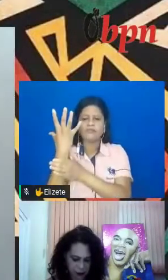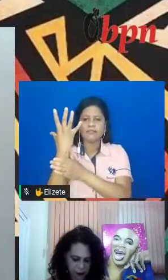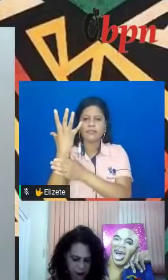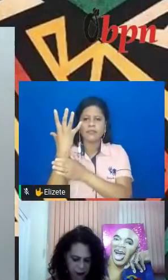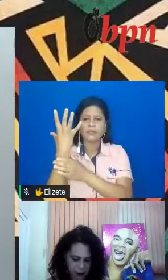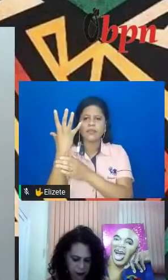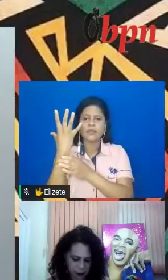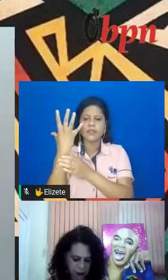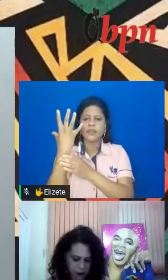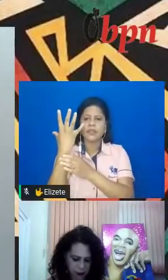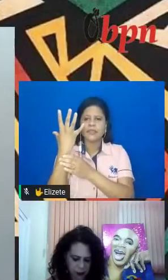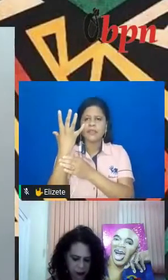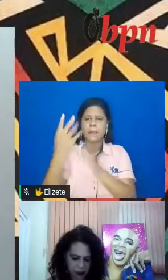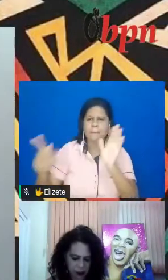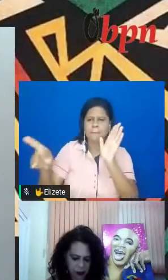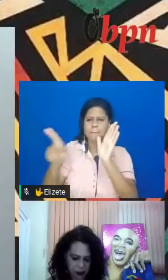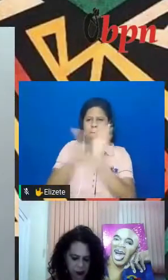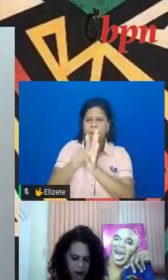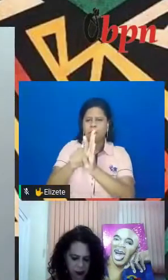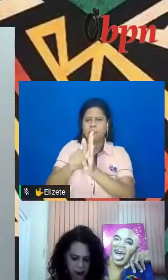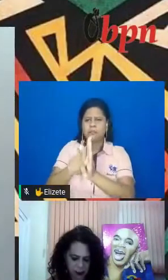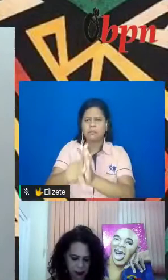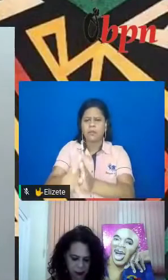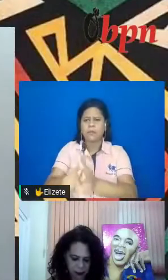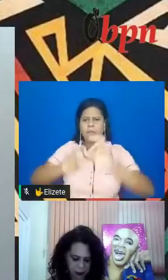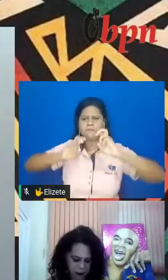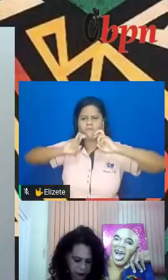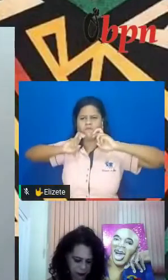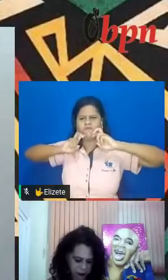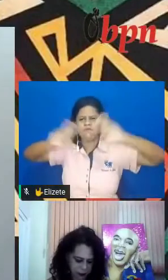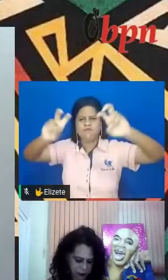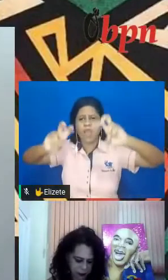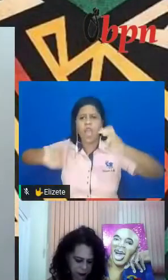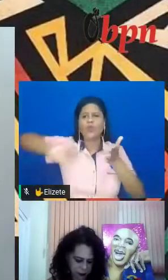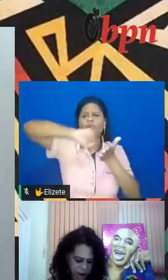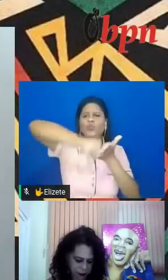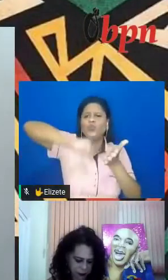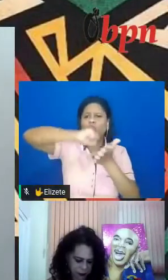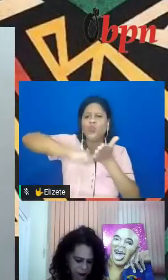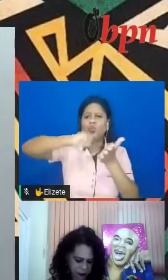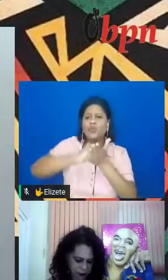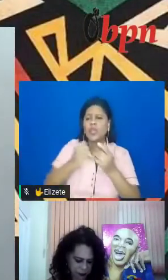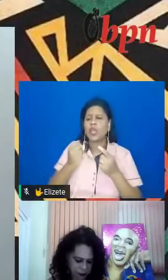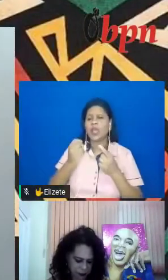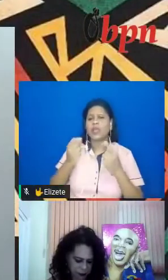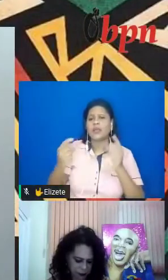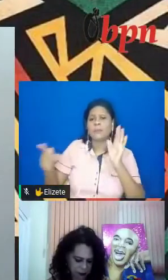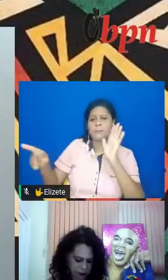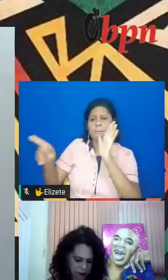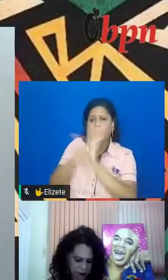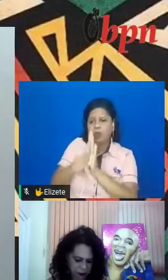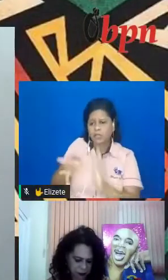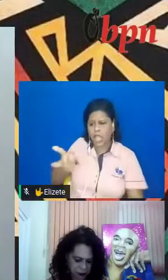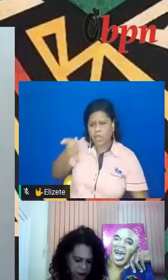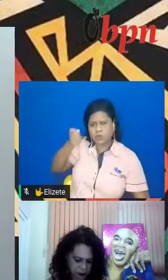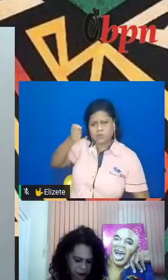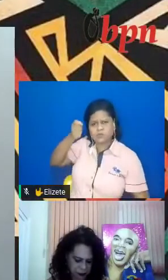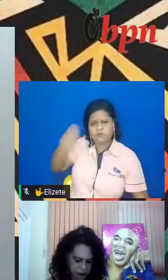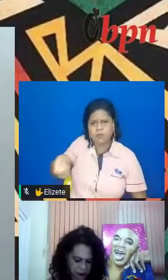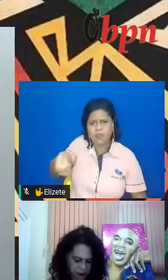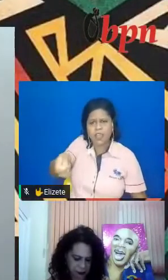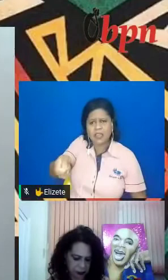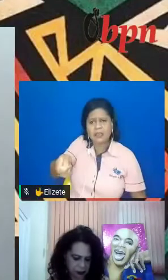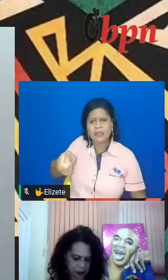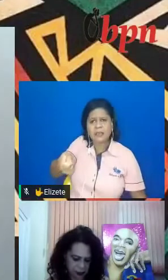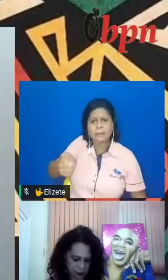é uma escrita que ela está lutando contra a autoria, autoridade falocêntrica e notadamente